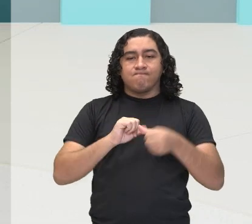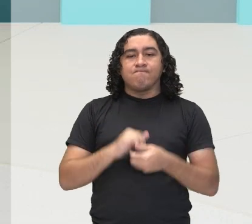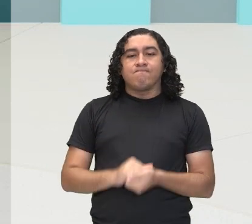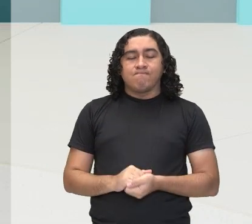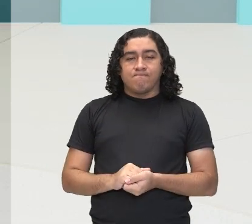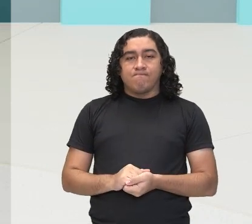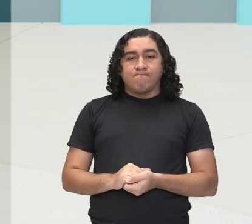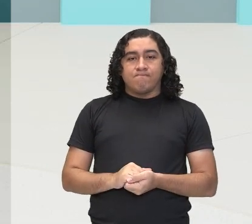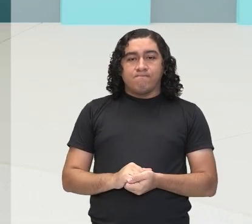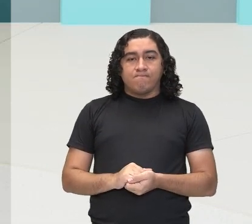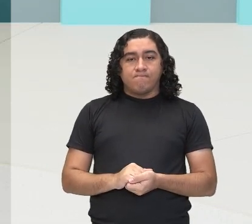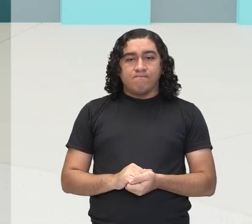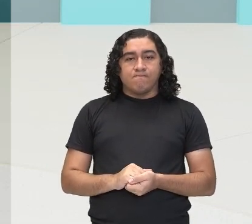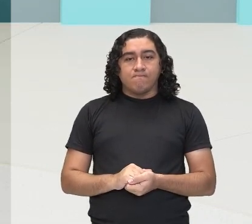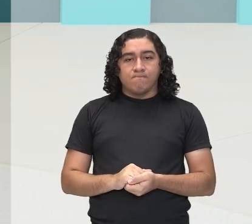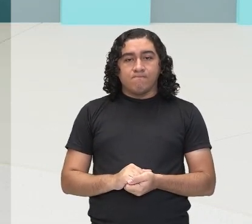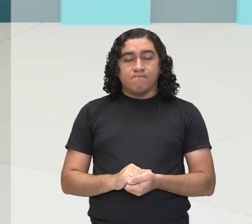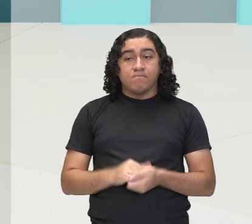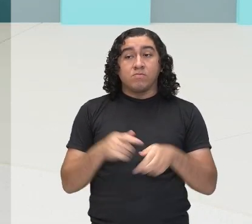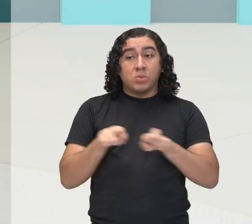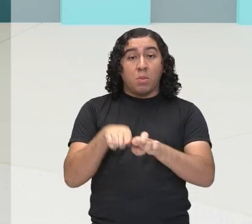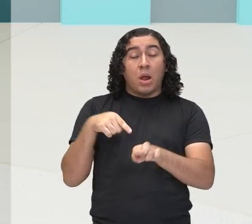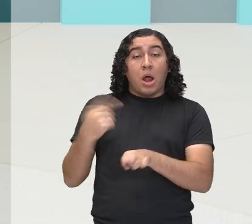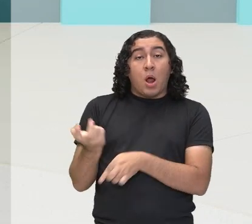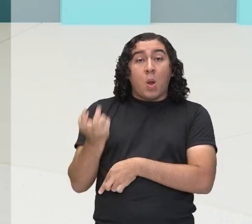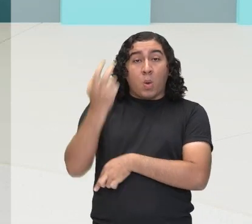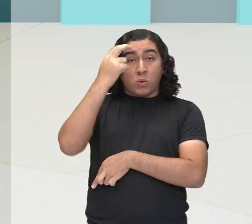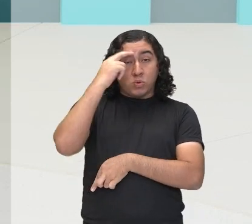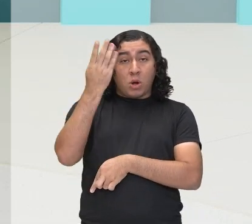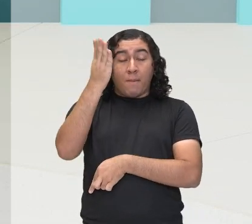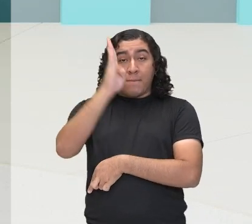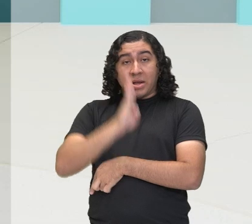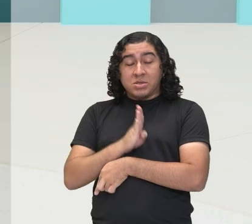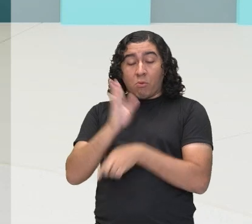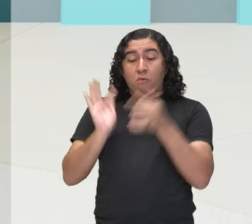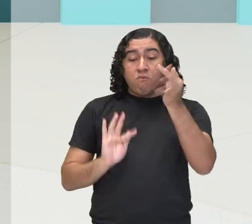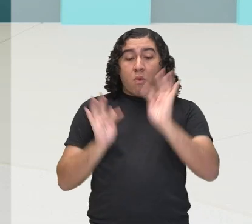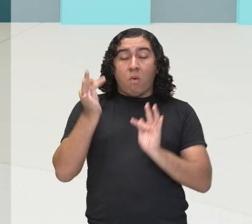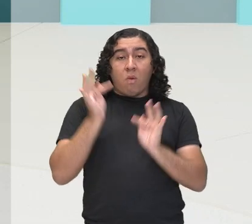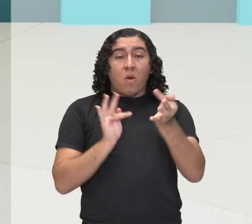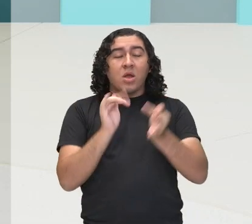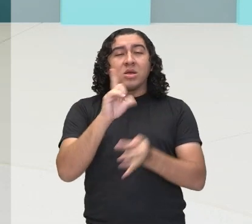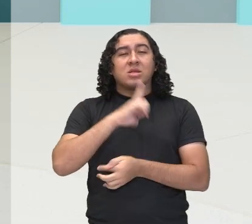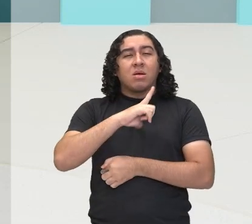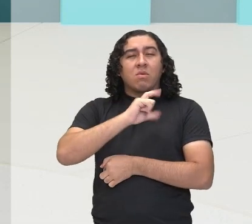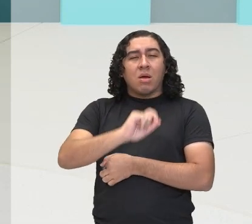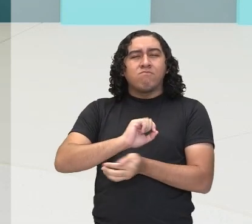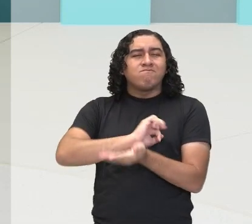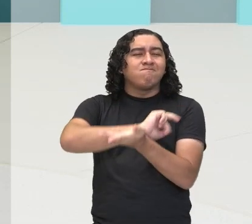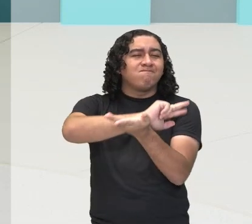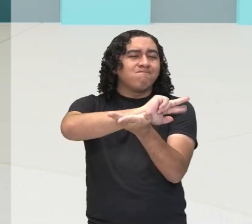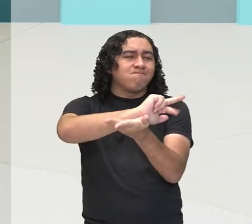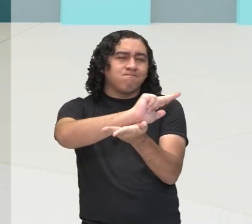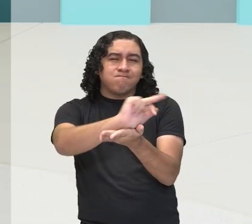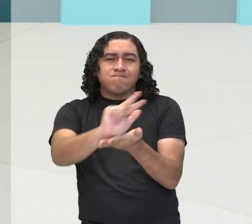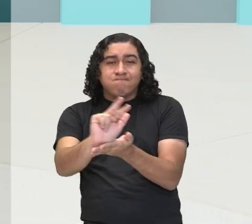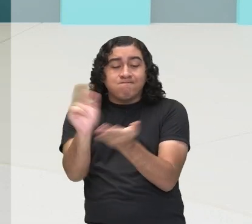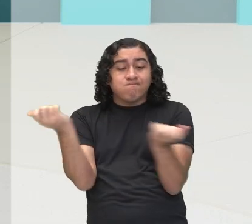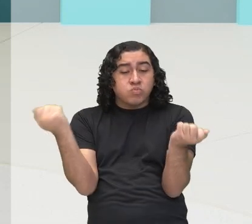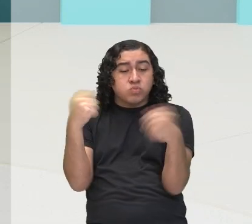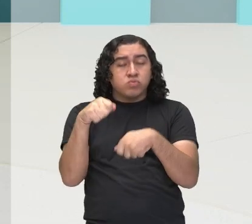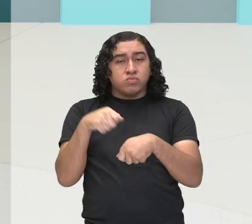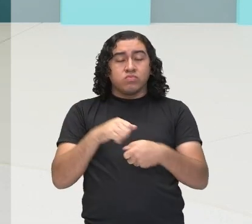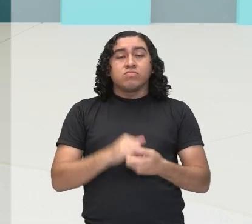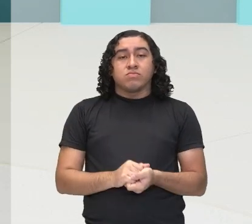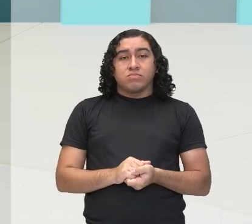modificando. E a nossa cultura do Brasil, nosso folclórico, ele é riquíssimo. Então, não só